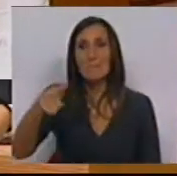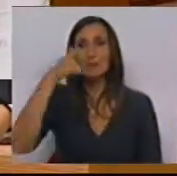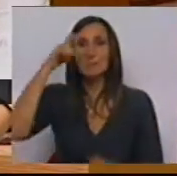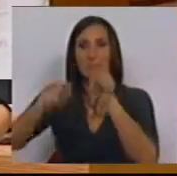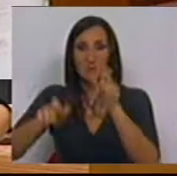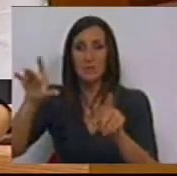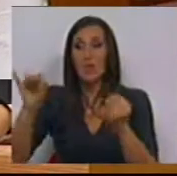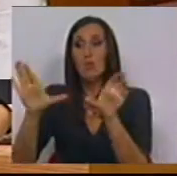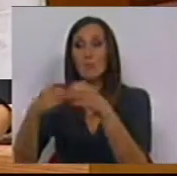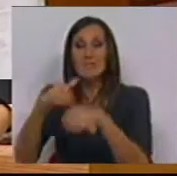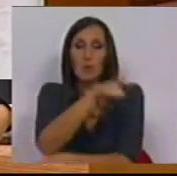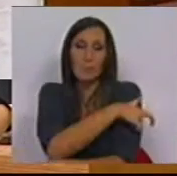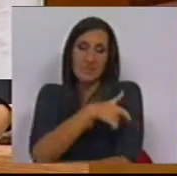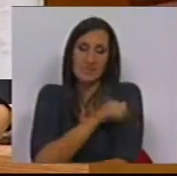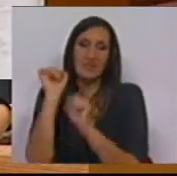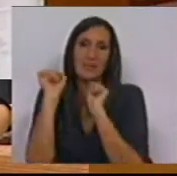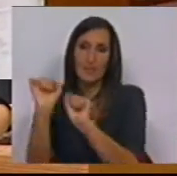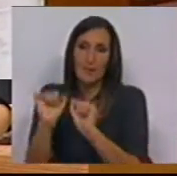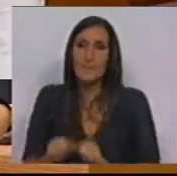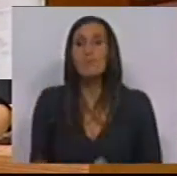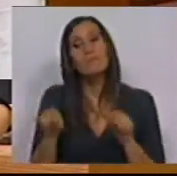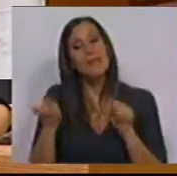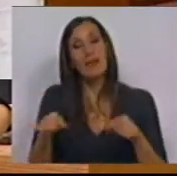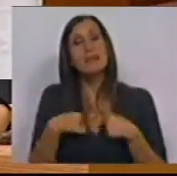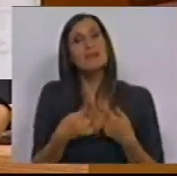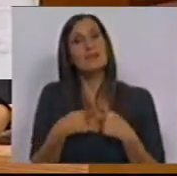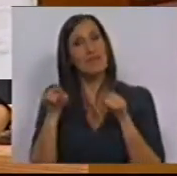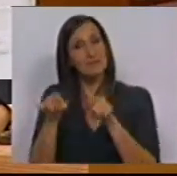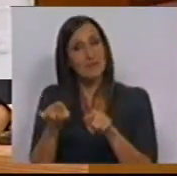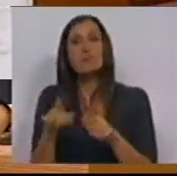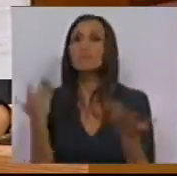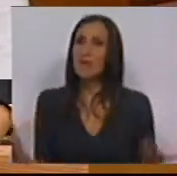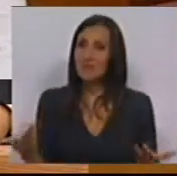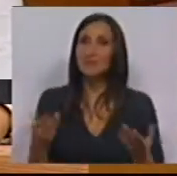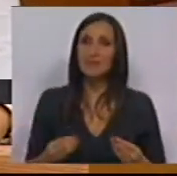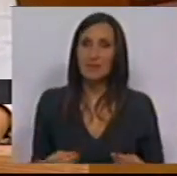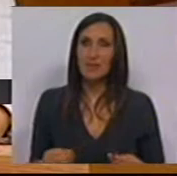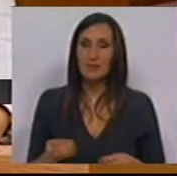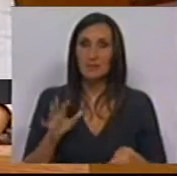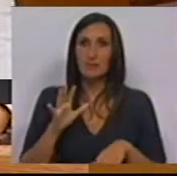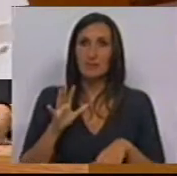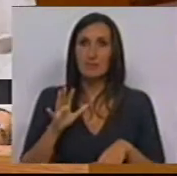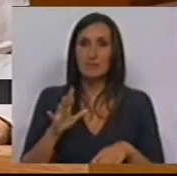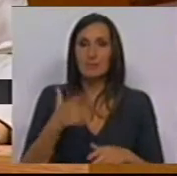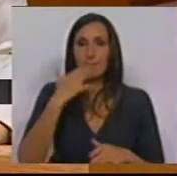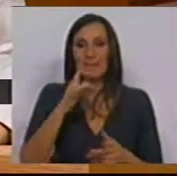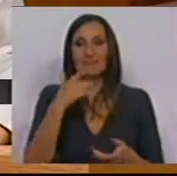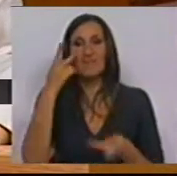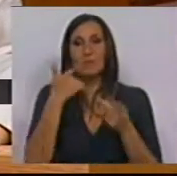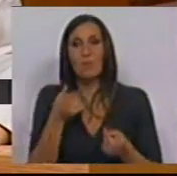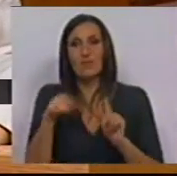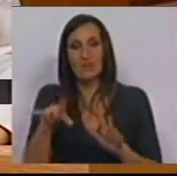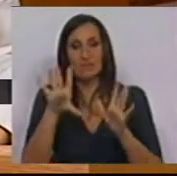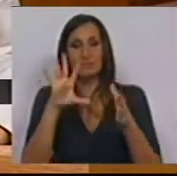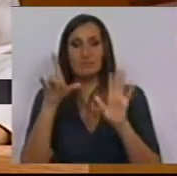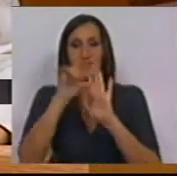a sua comissão representativa. Esta iniciativa procede, assim, à revogação de aspectos da Lei